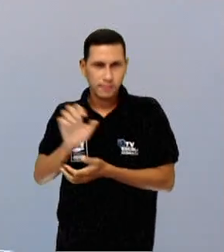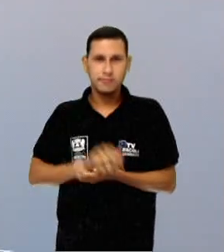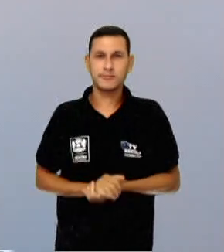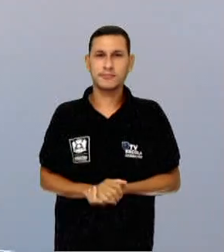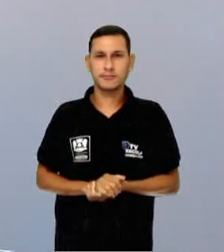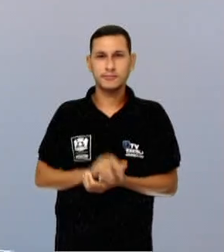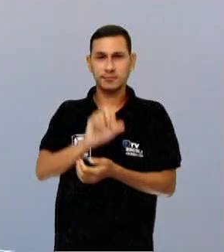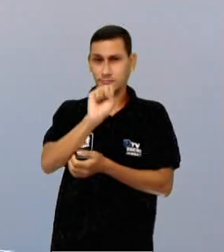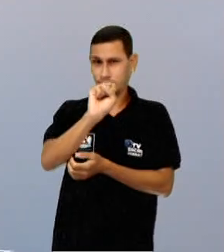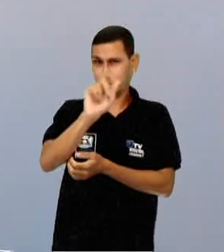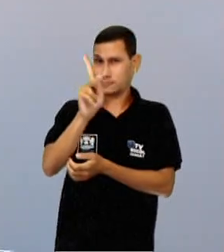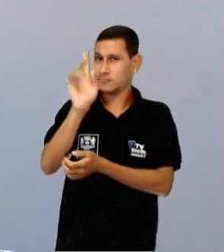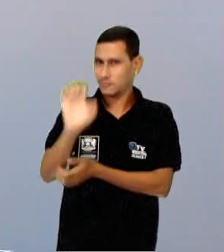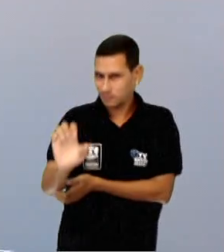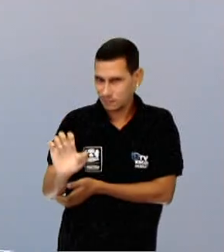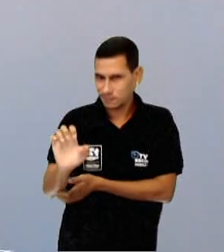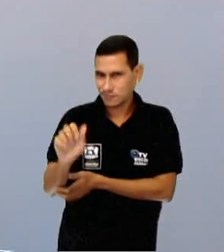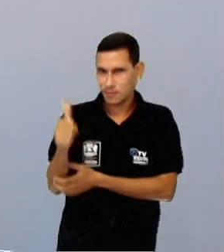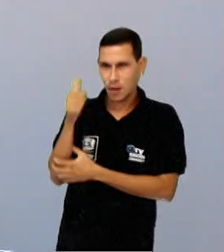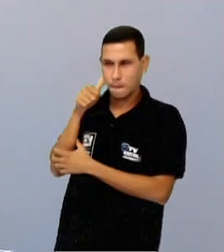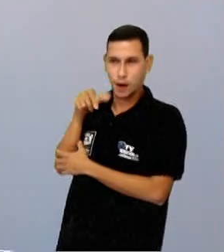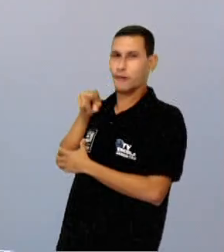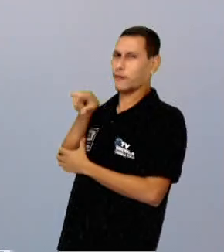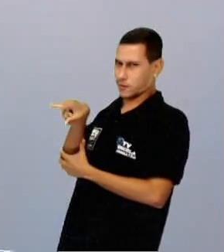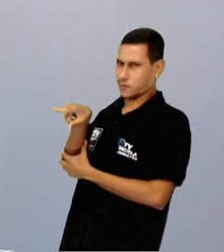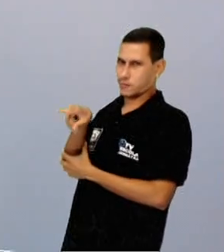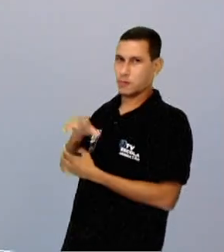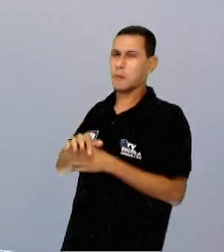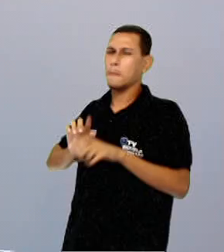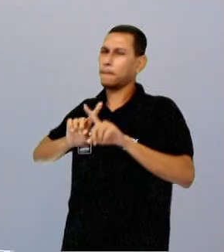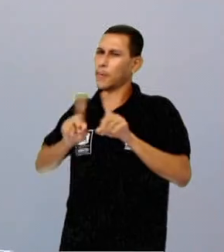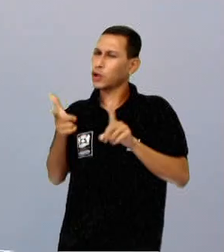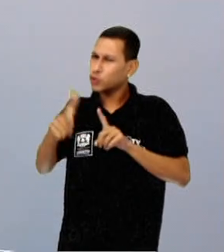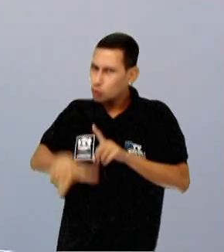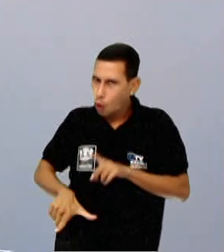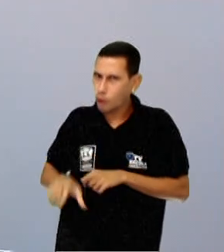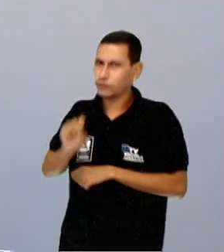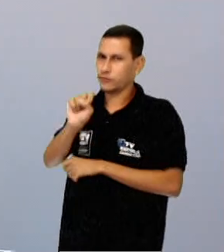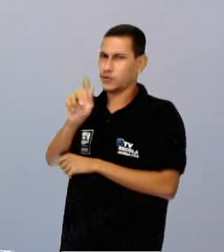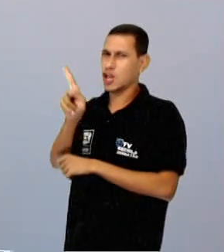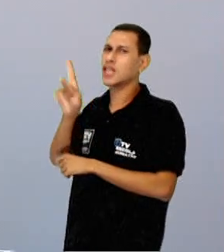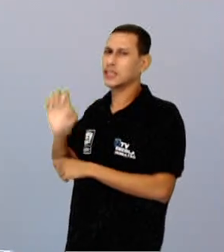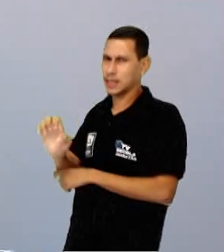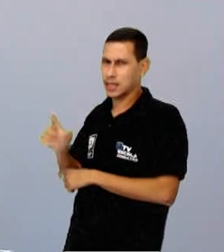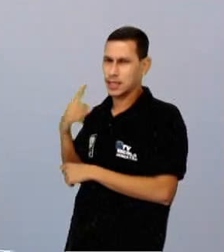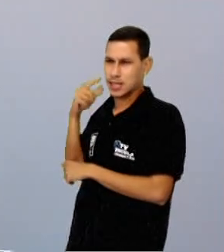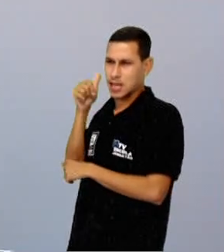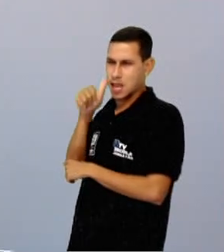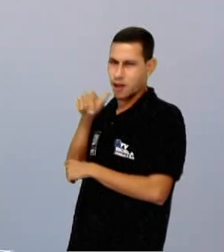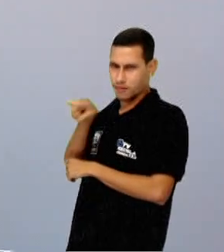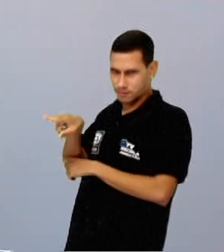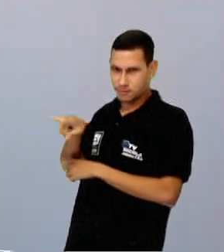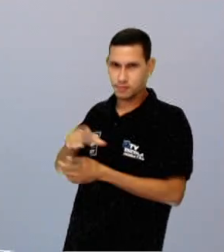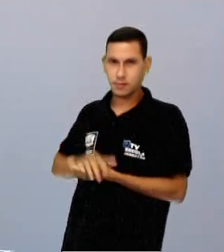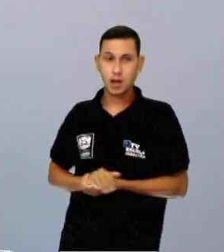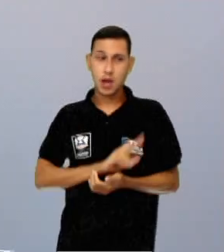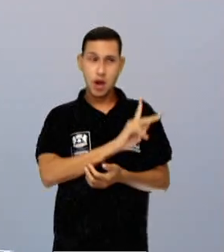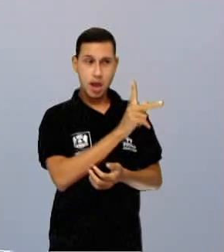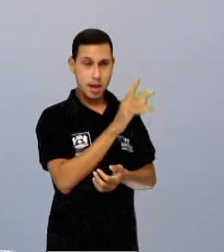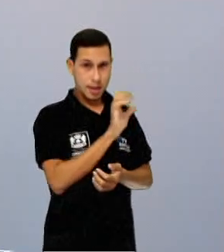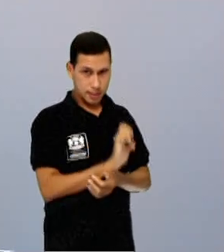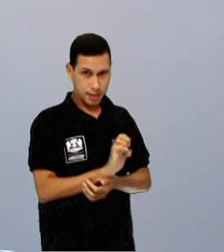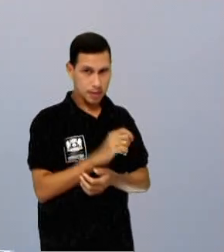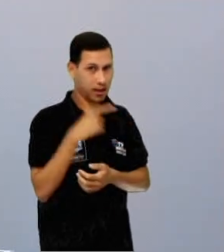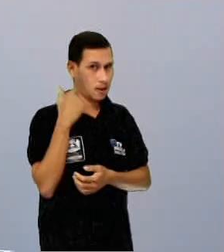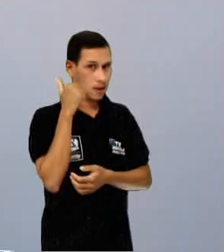wish para ela mais uma vez xi a